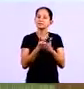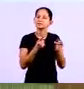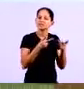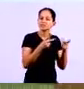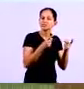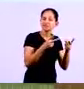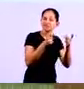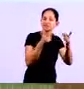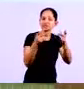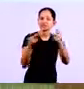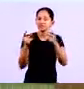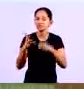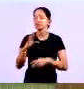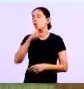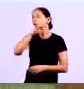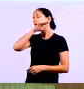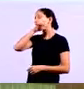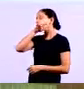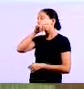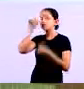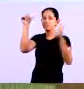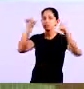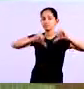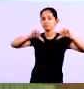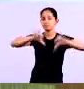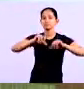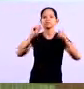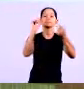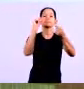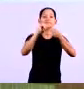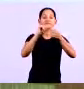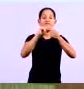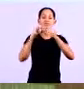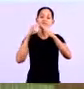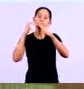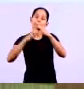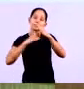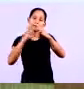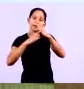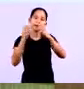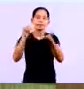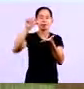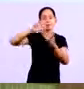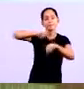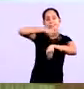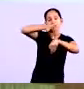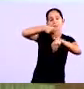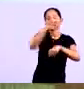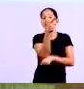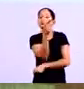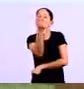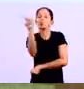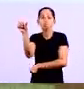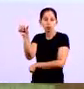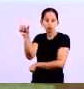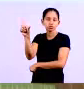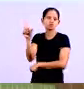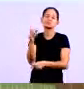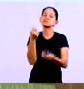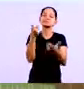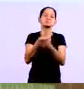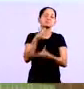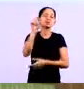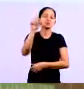tributo, os caras, mansões. Eles criavam uma empresa lá no Panamá, em qualquer país, que é paraíso fiscal, que se paga